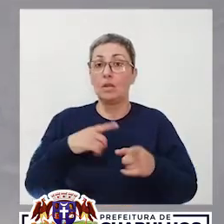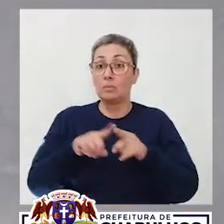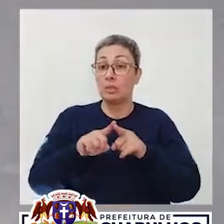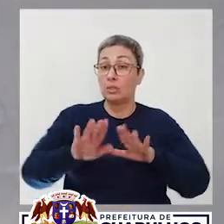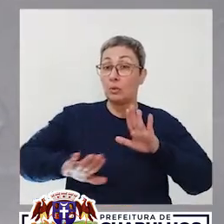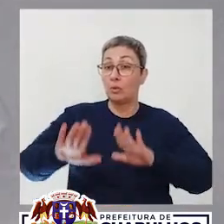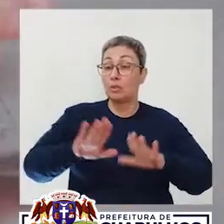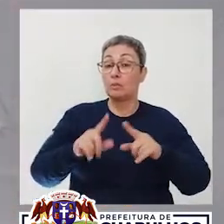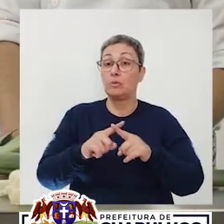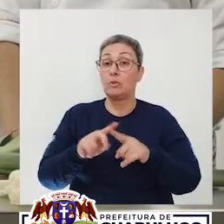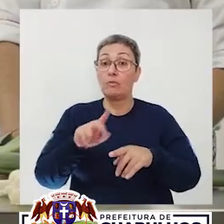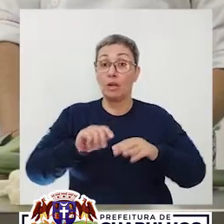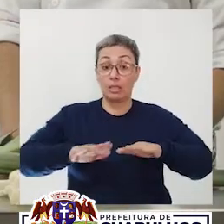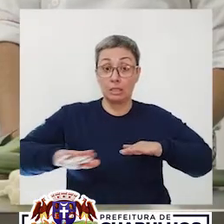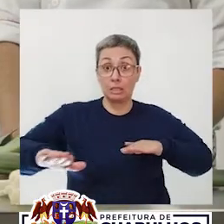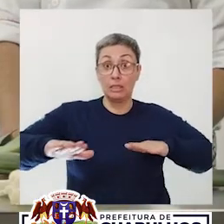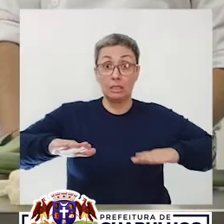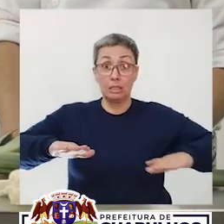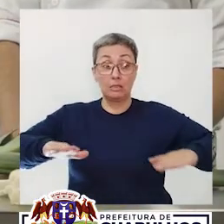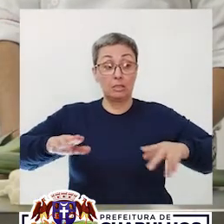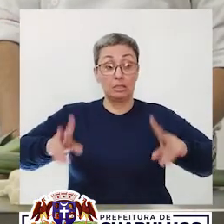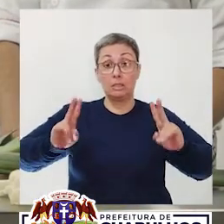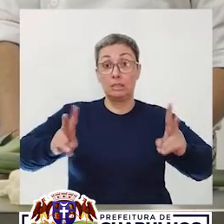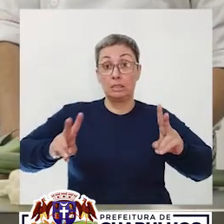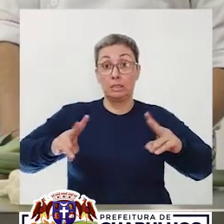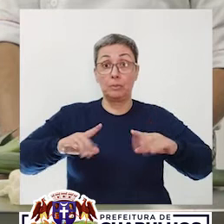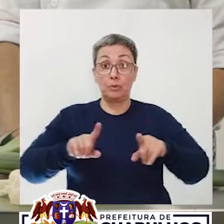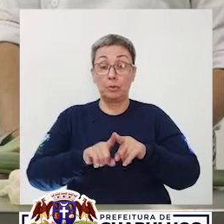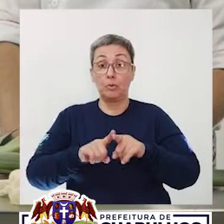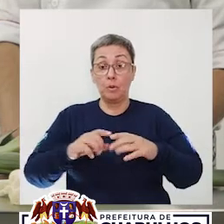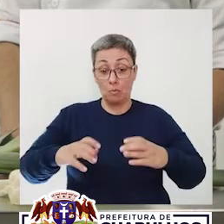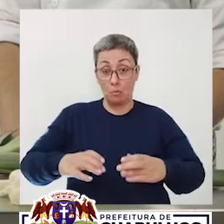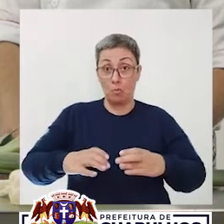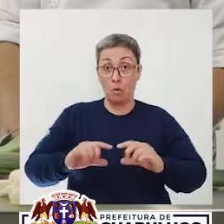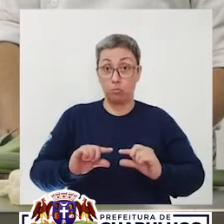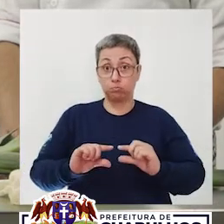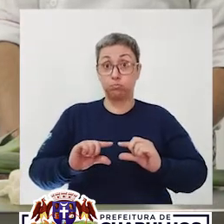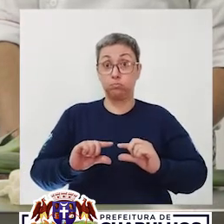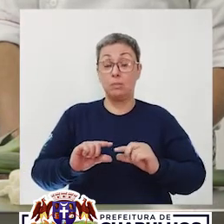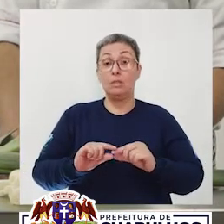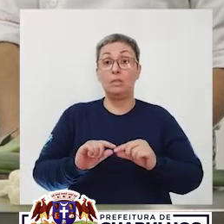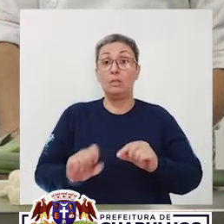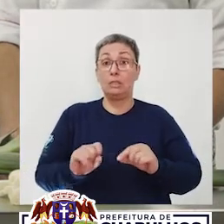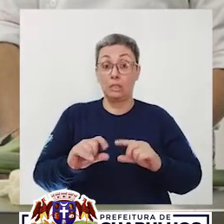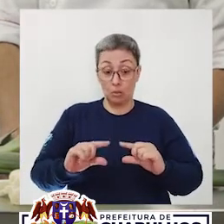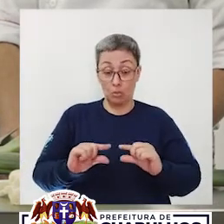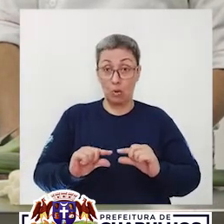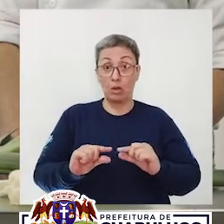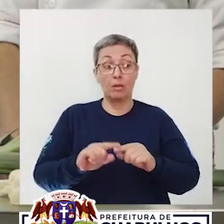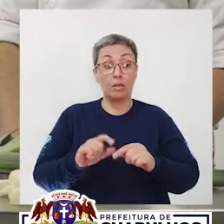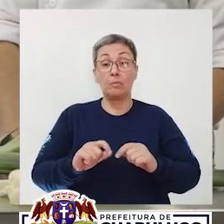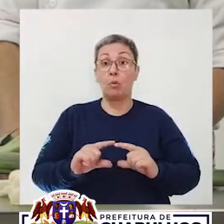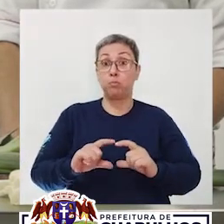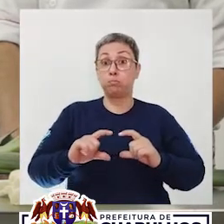E a gente tem que tomar cuidado, porque a gente vai esticando, fica sempre mais, o meio fica mais grossinho. Se o meio